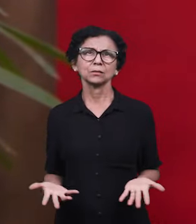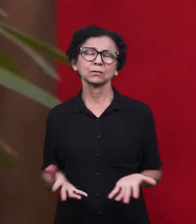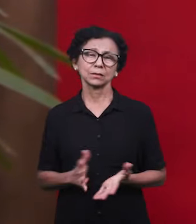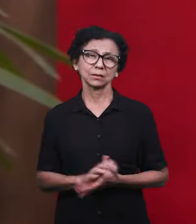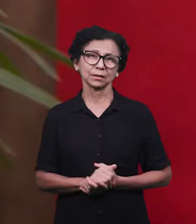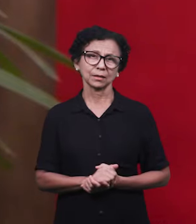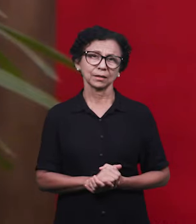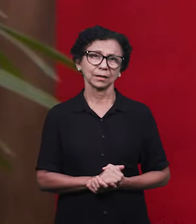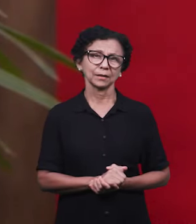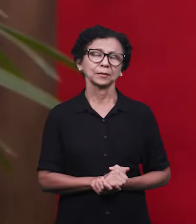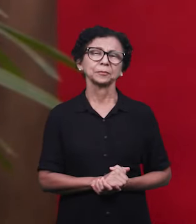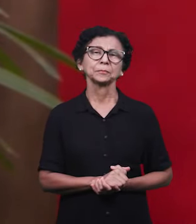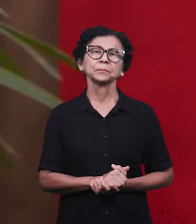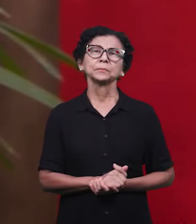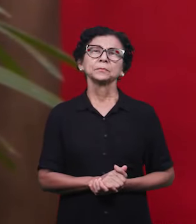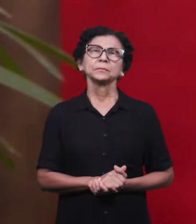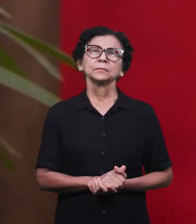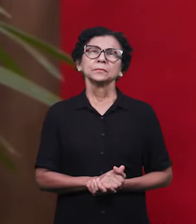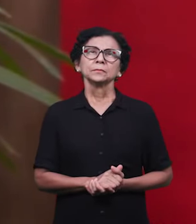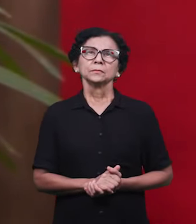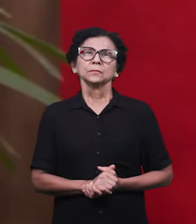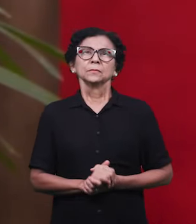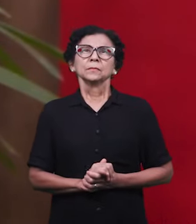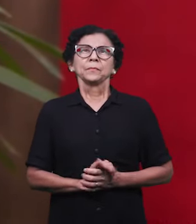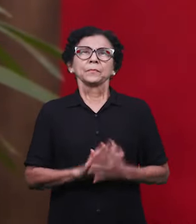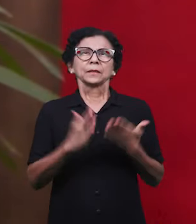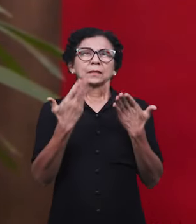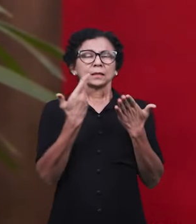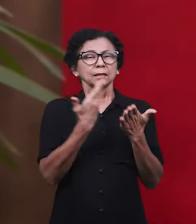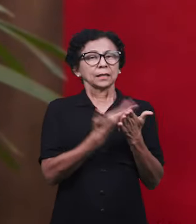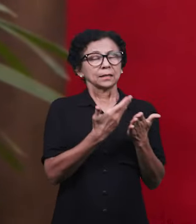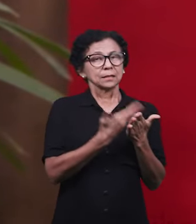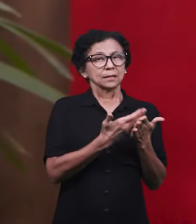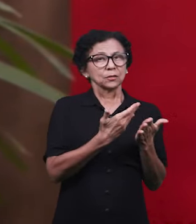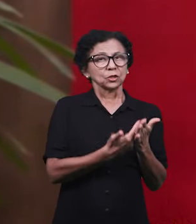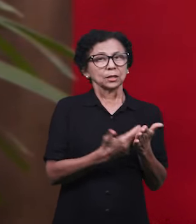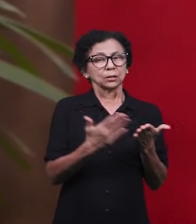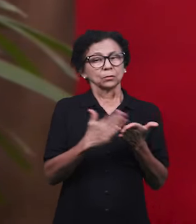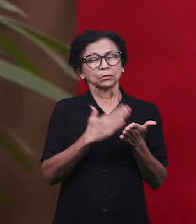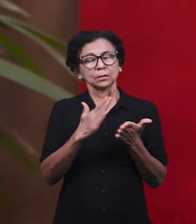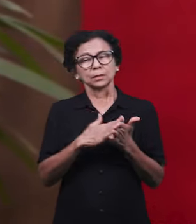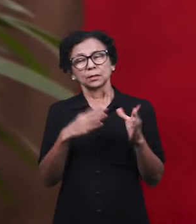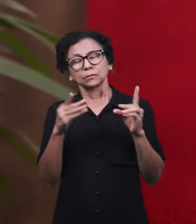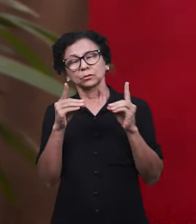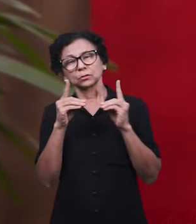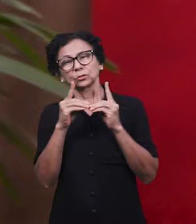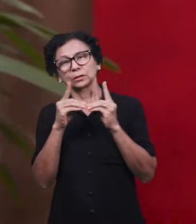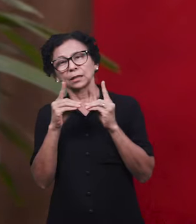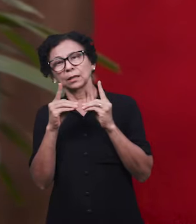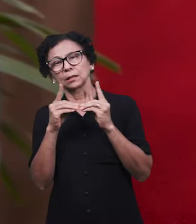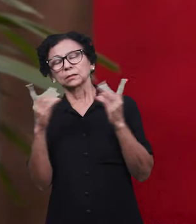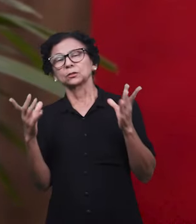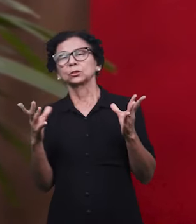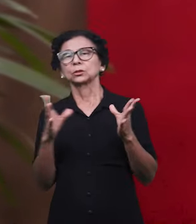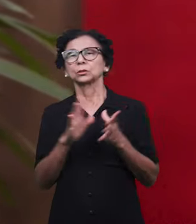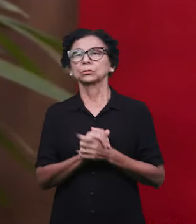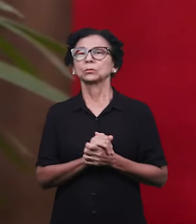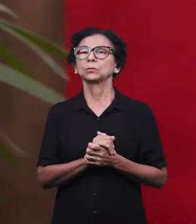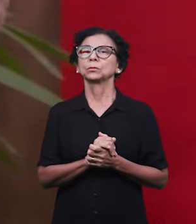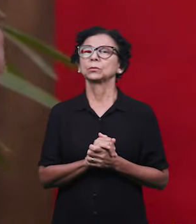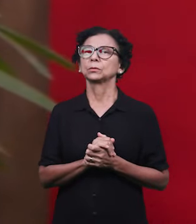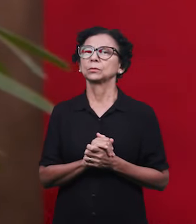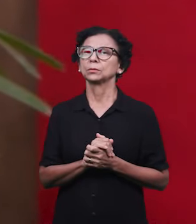hegemônica nos livros didáticos, considerada mais divulgada para os para as nossas crianças e adolescentes, há